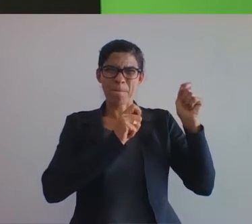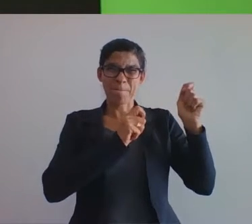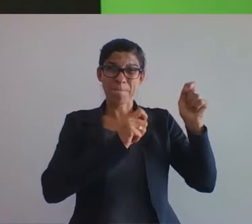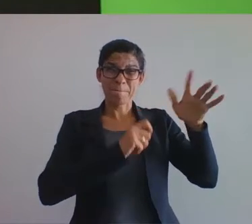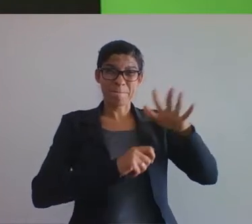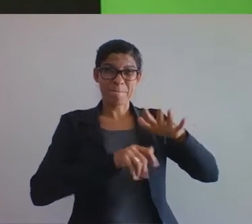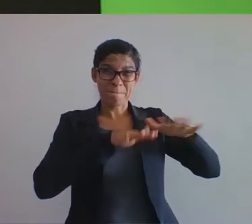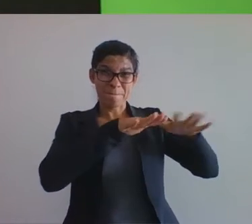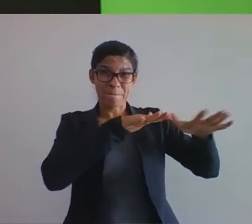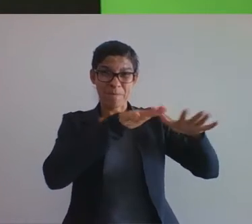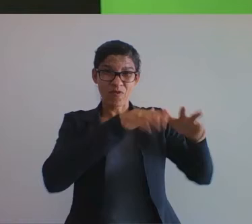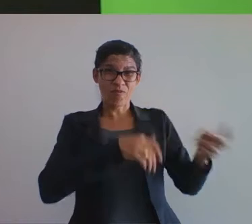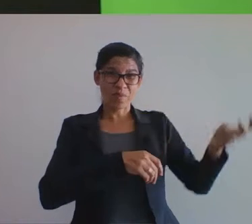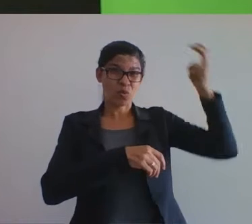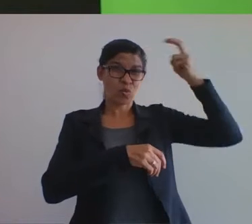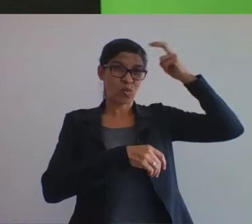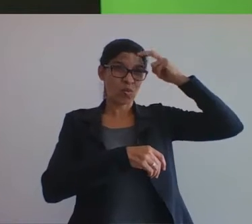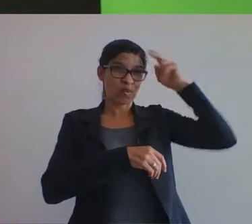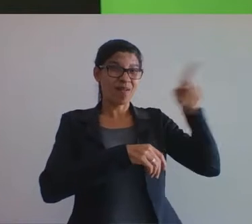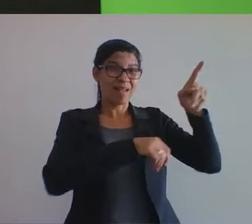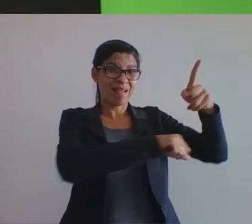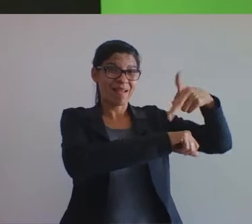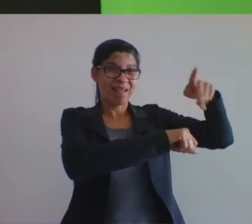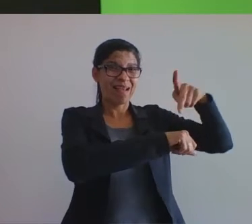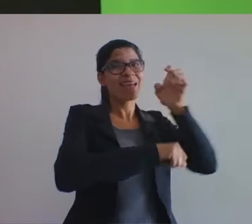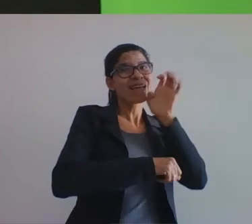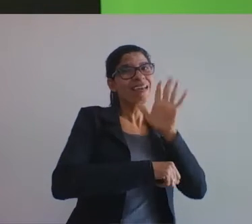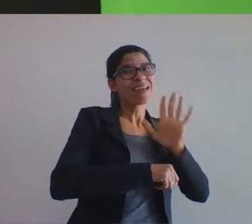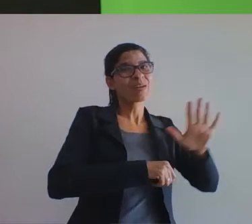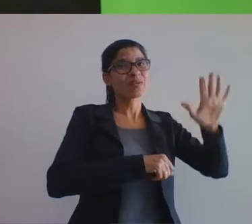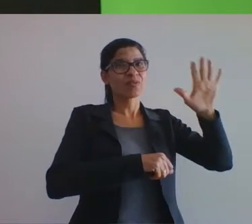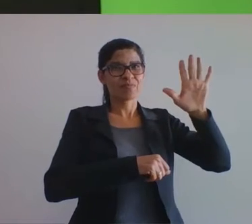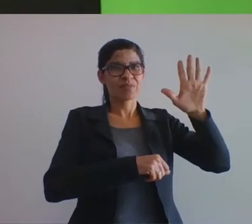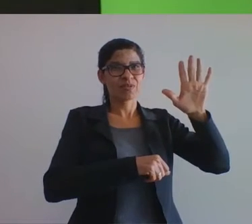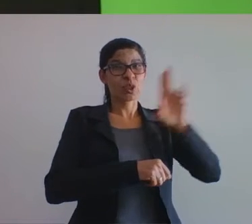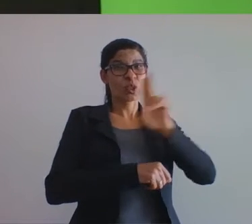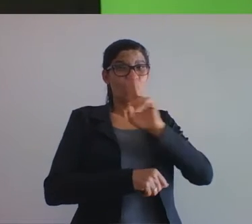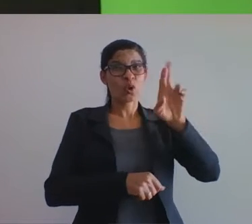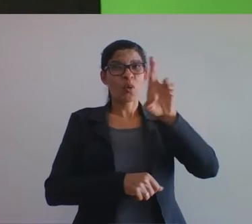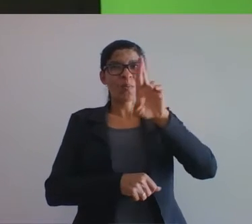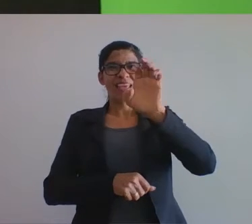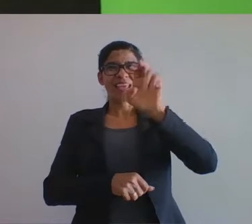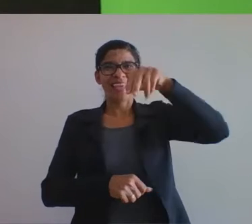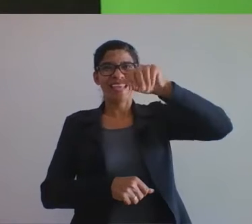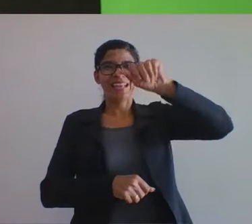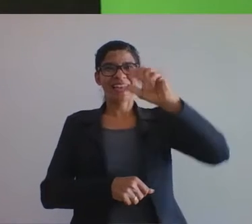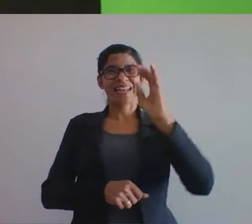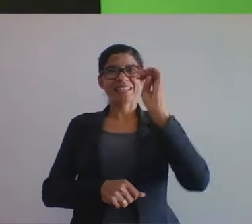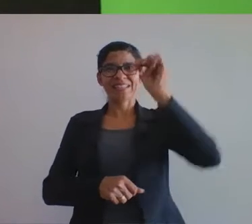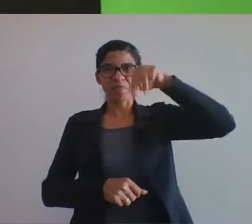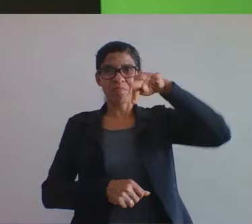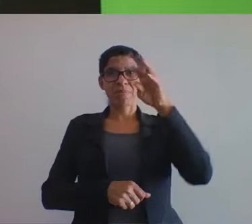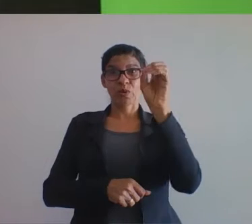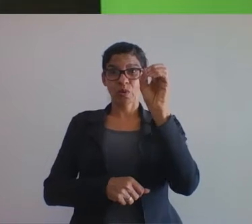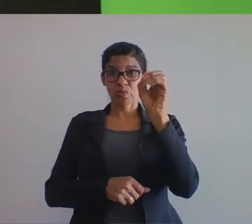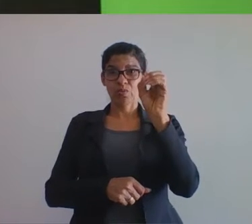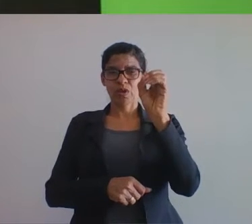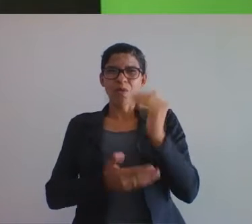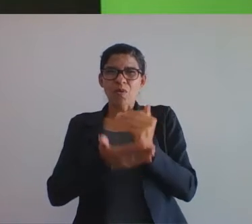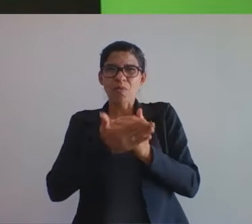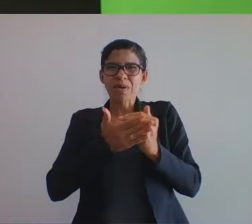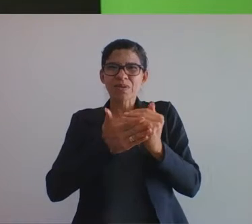movimento cultural na Europa, chamado o Renascimento, que se sobrepôs ao final da Idade Média